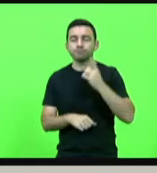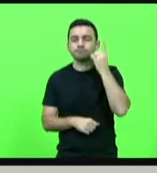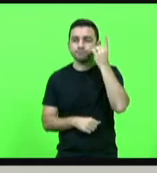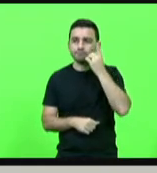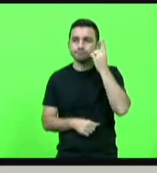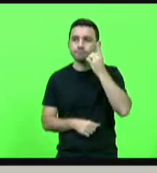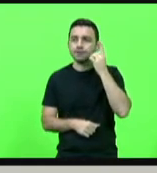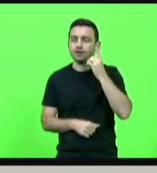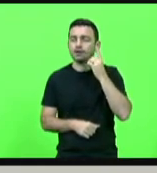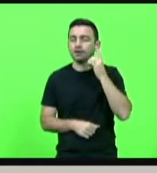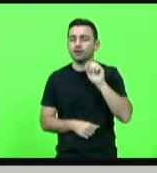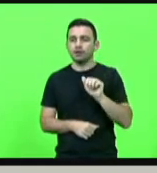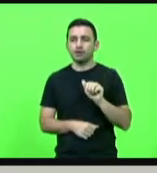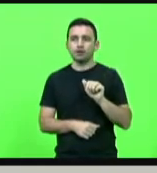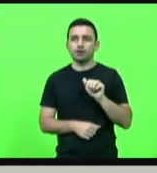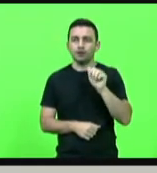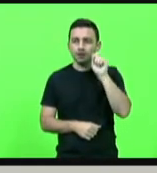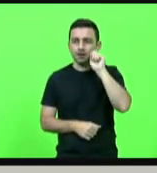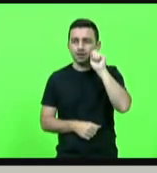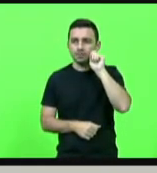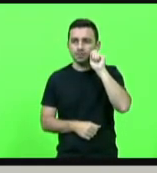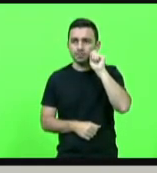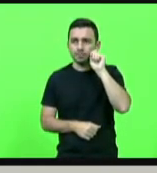Campagnolo, manifestando